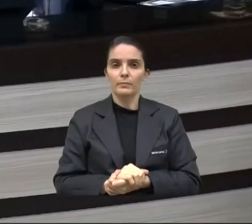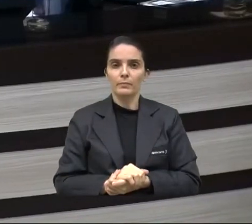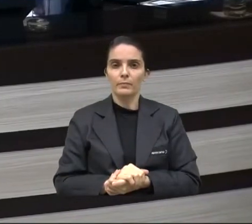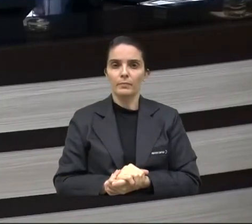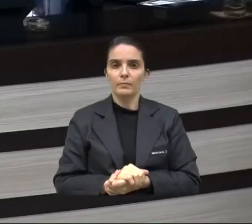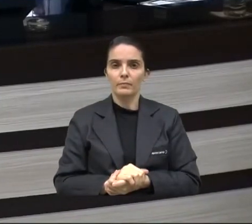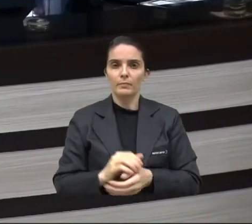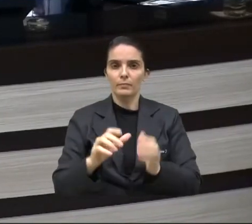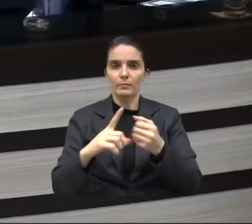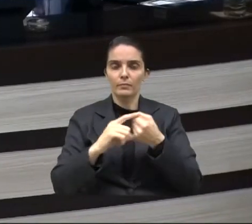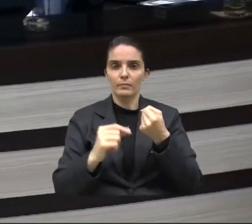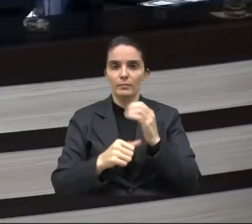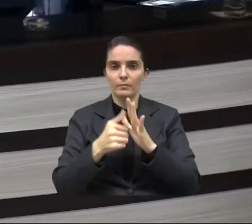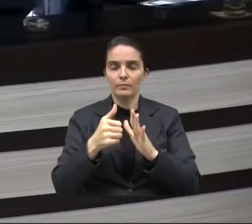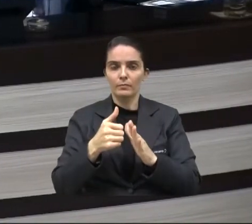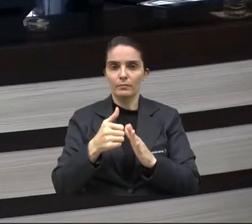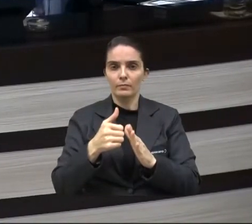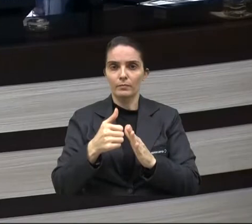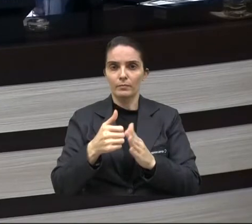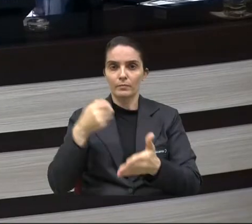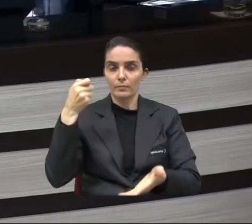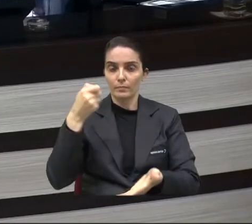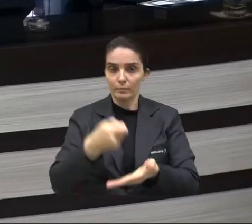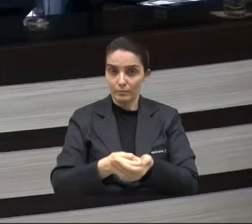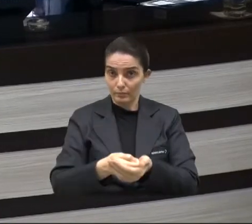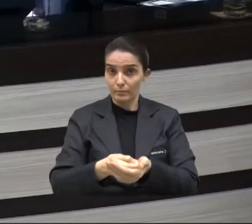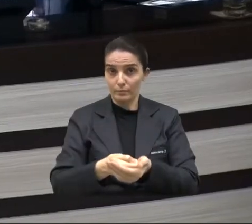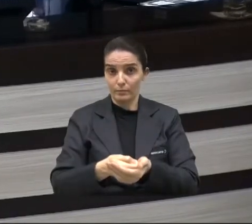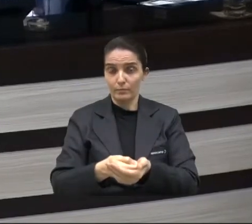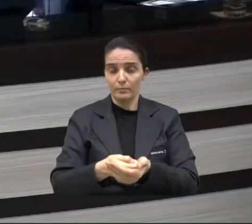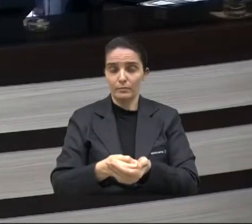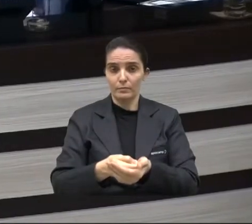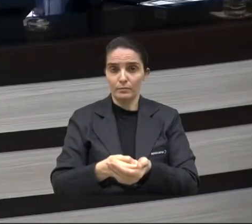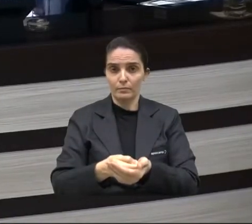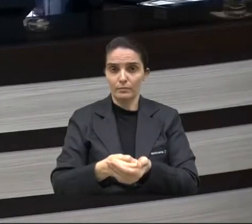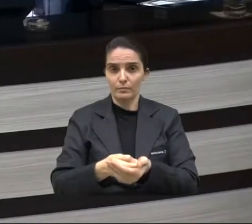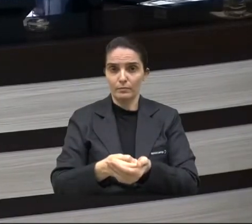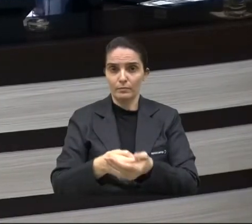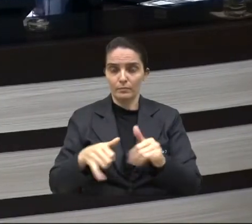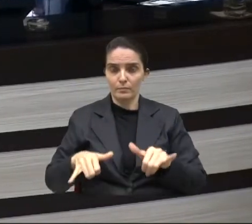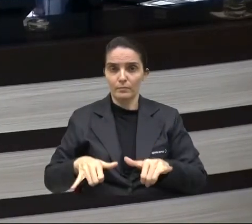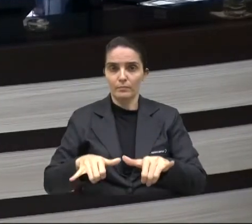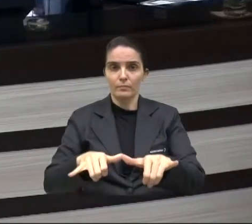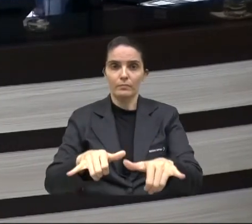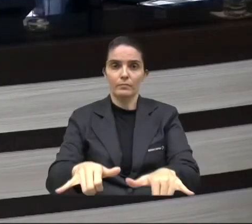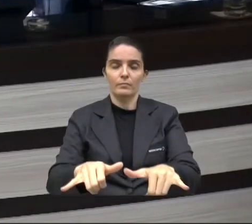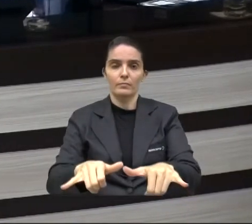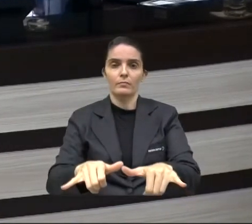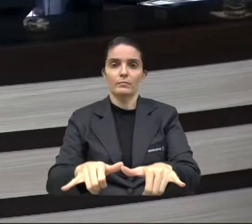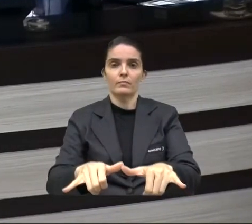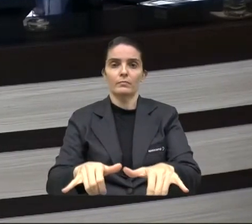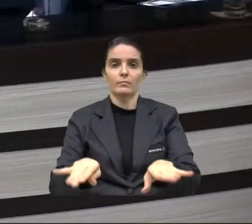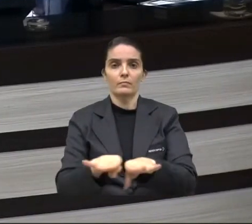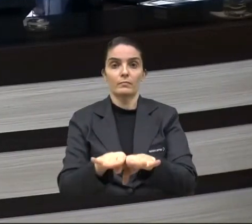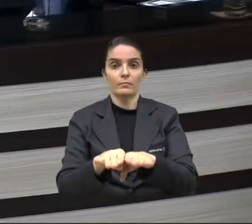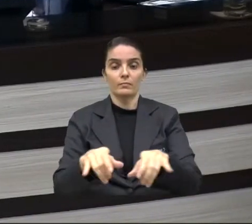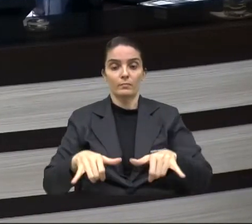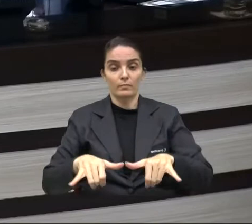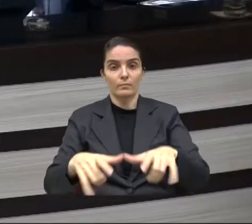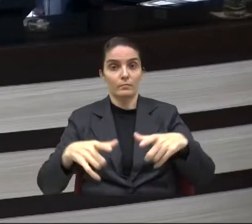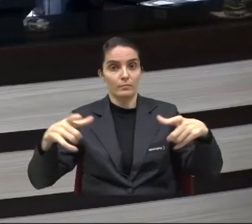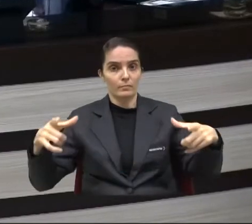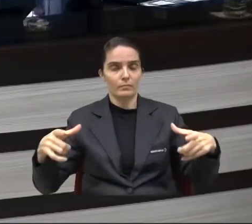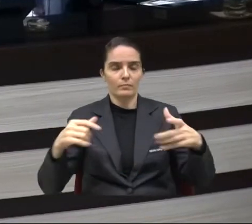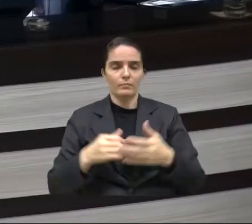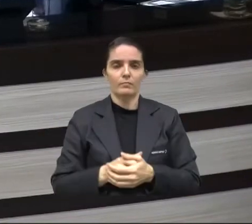Artigo 1º. Dispõe sobre a obrigatoriedade de supermercados e hipermercados instalados